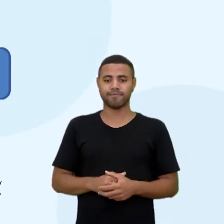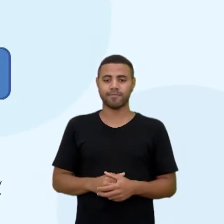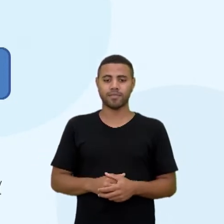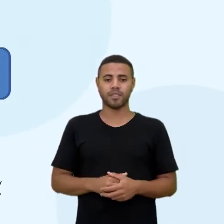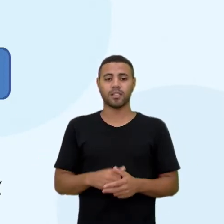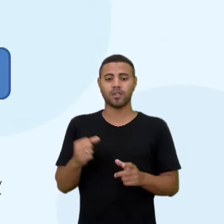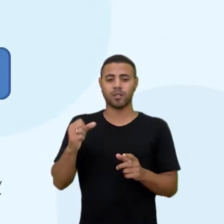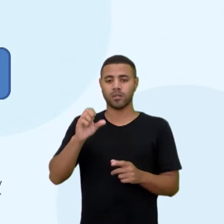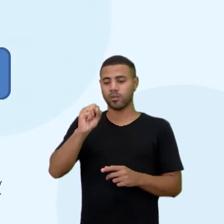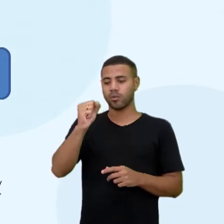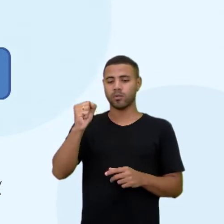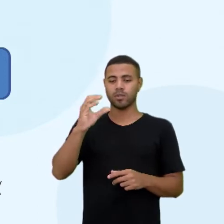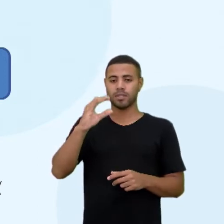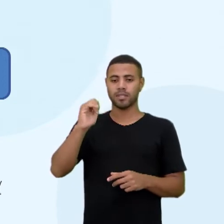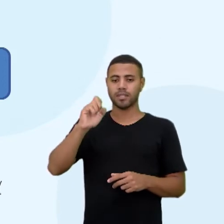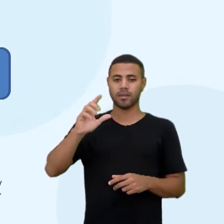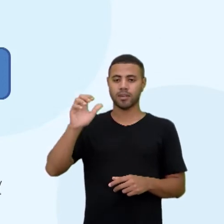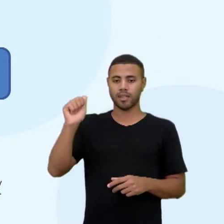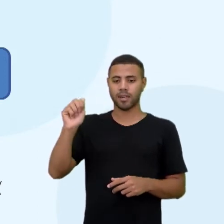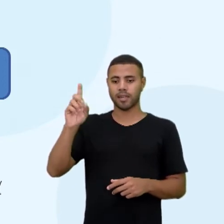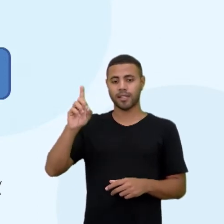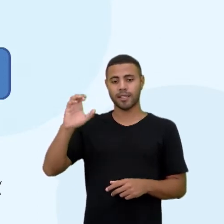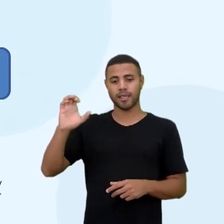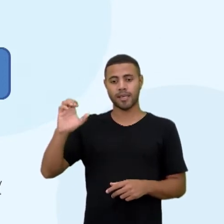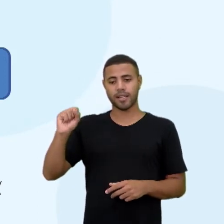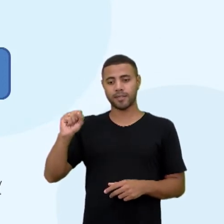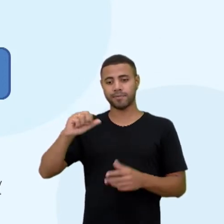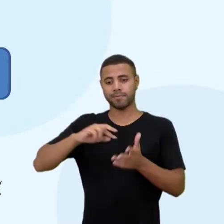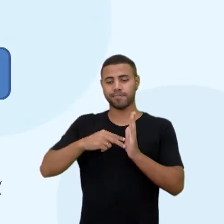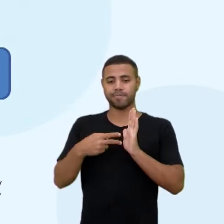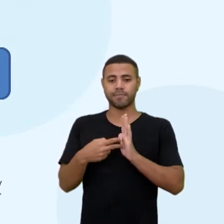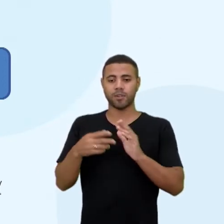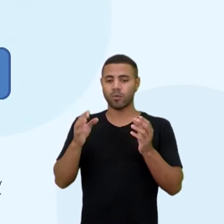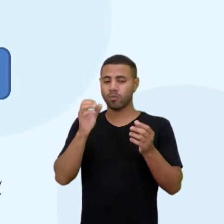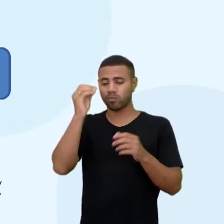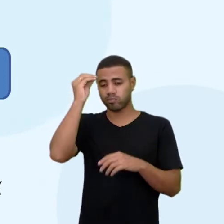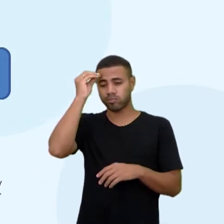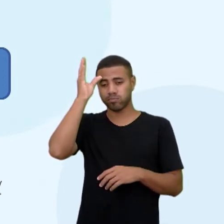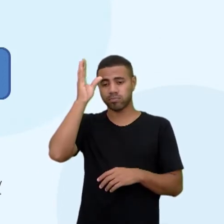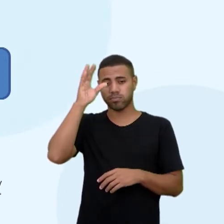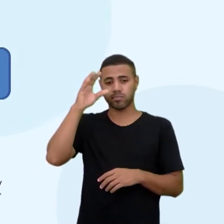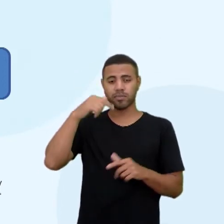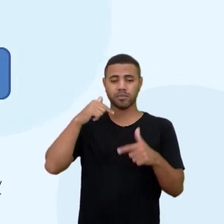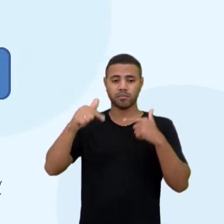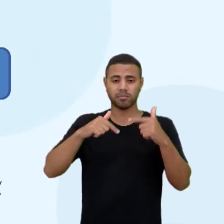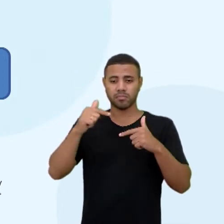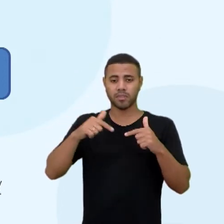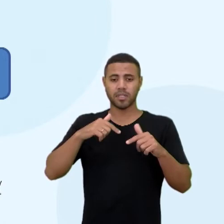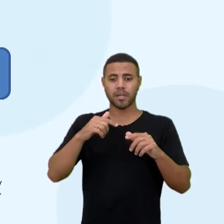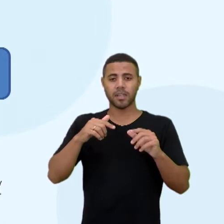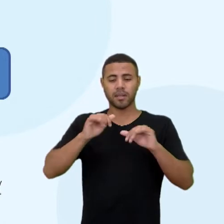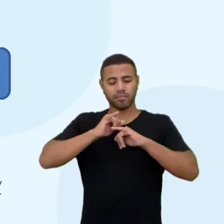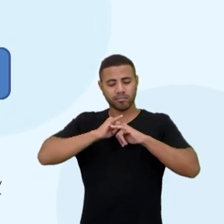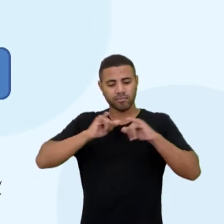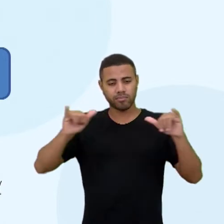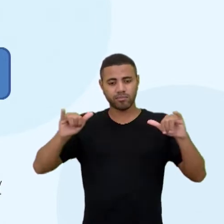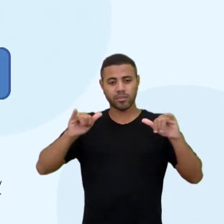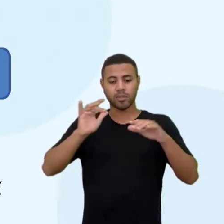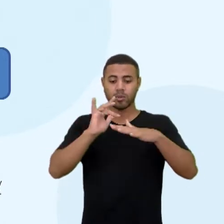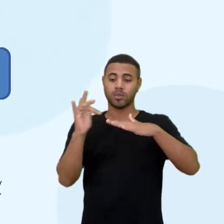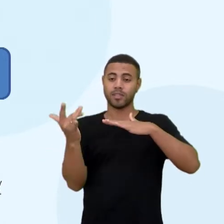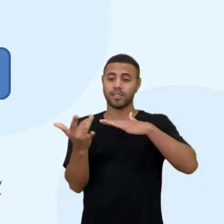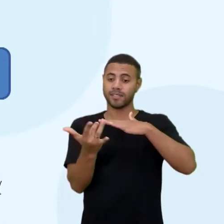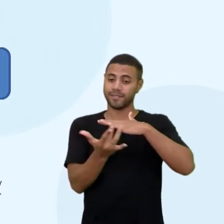esse campo aí de conhecimento, de trabalhar realmente a propaganda, a publicidade dentro das redes